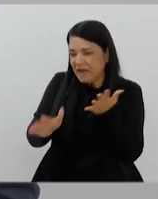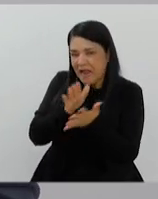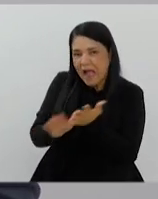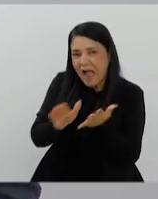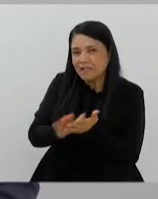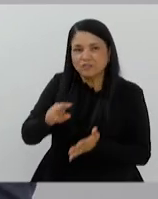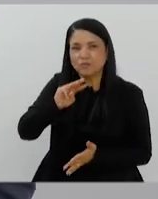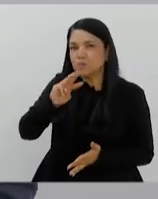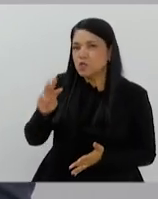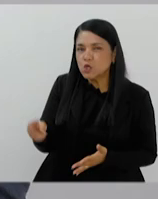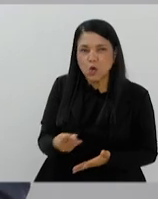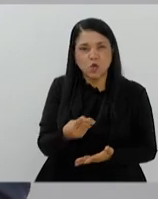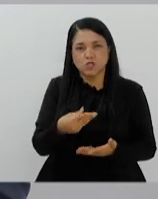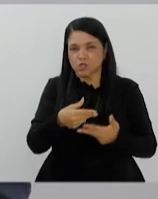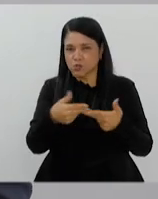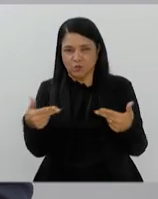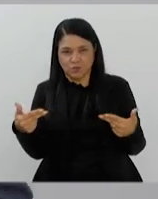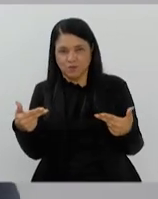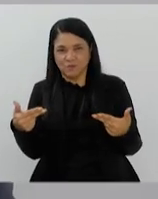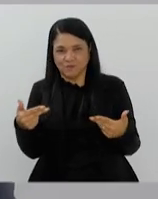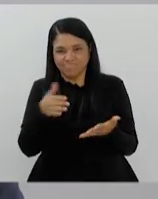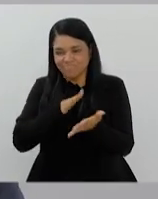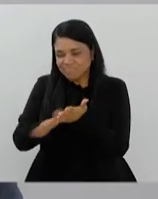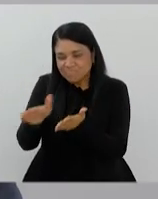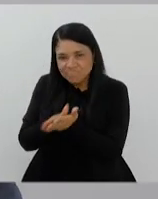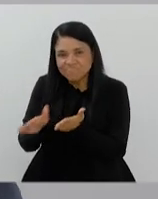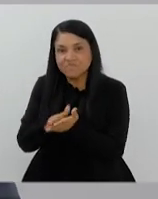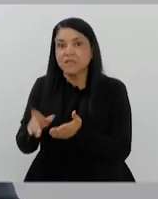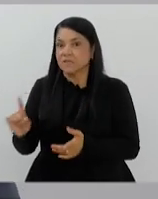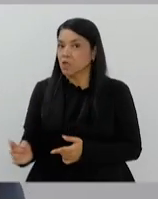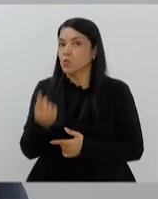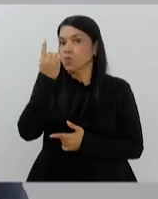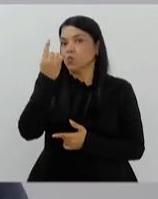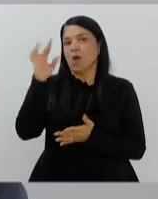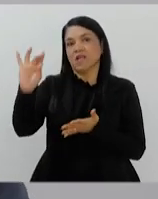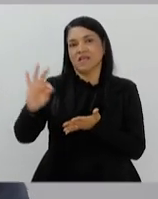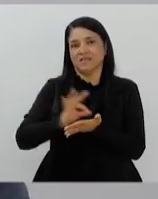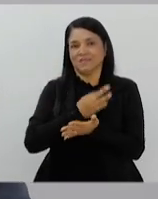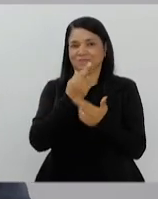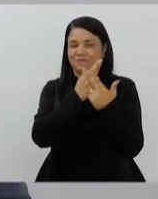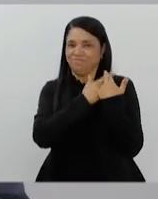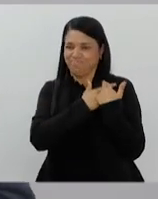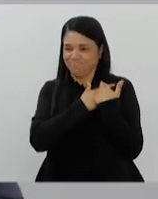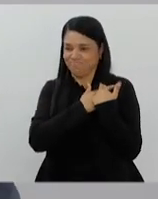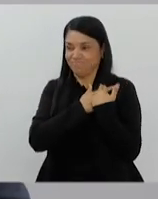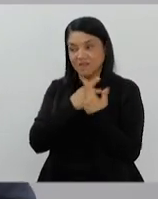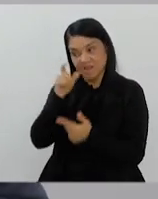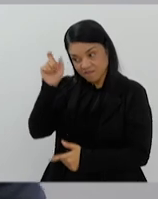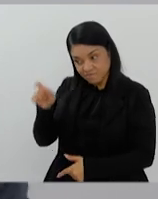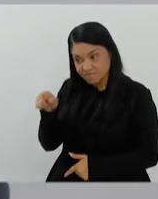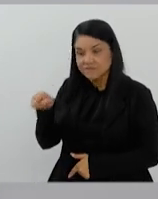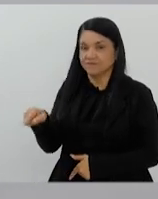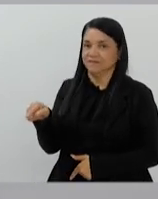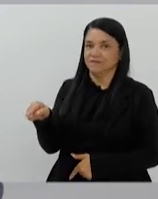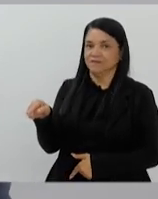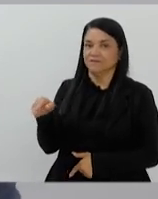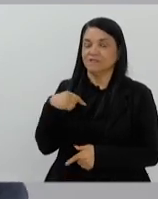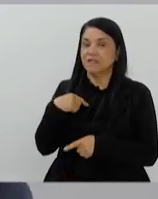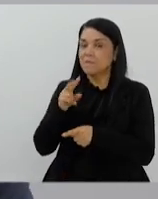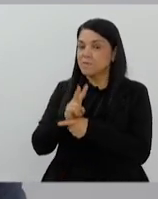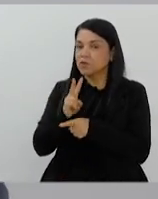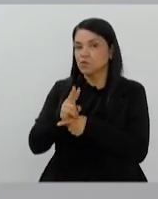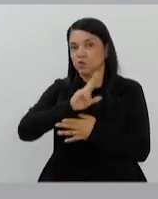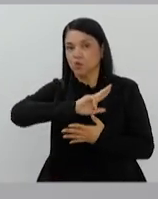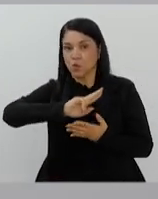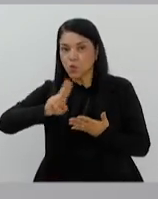porcaria teve um responsável que é quem vai assinar que é a senhora então se a senhora emprestou o seu nome todo